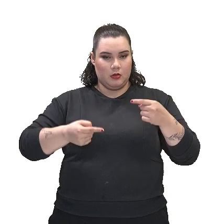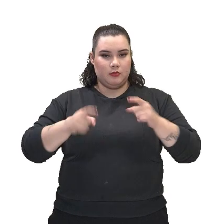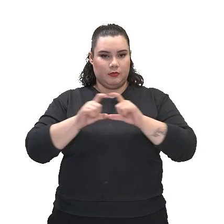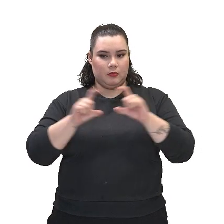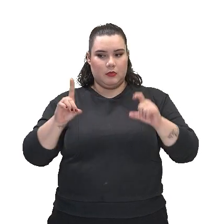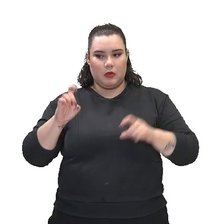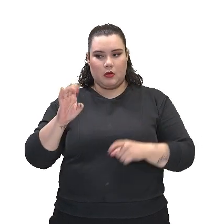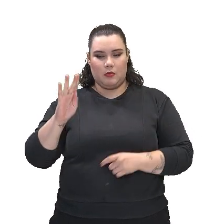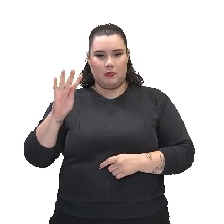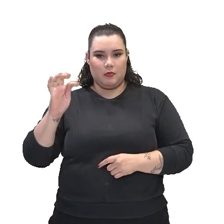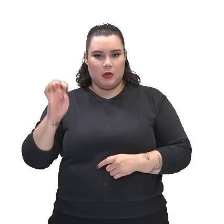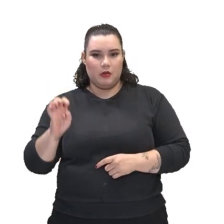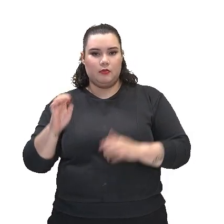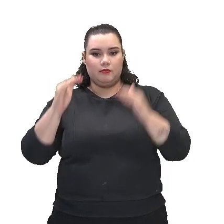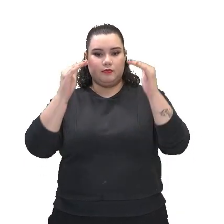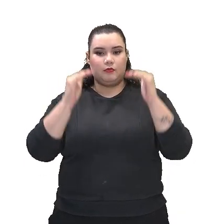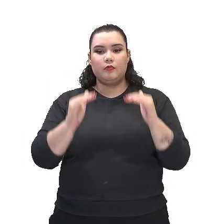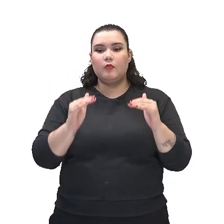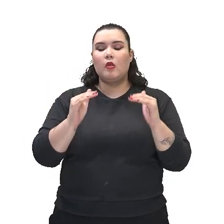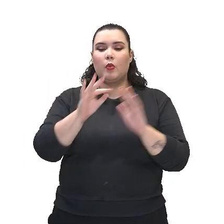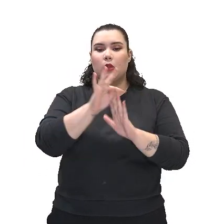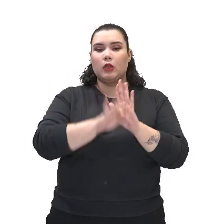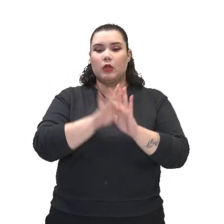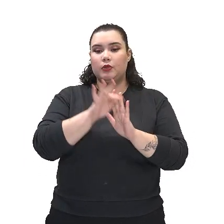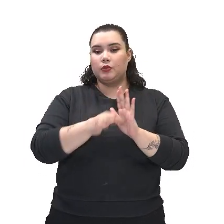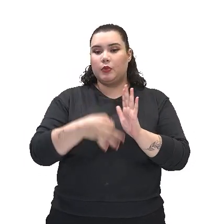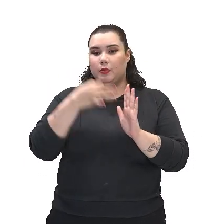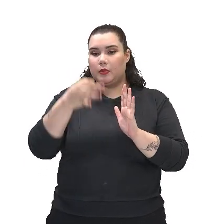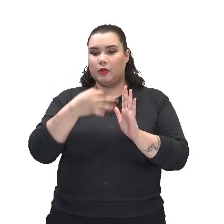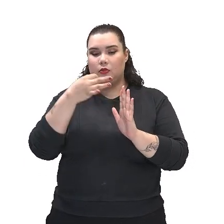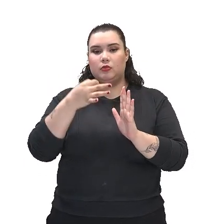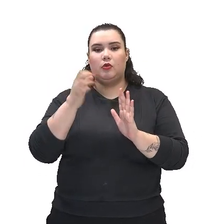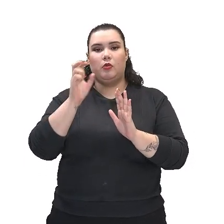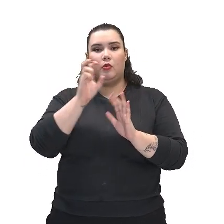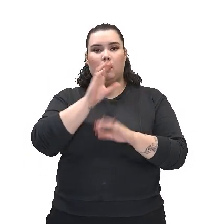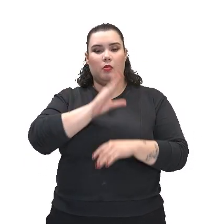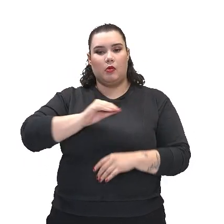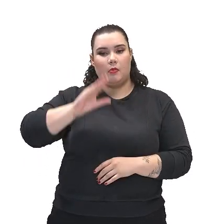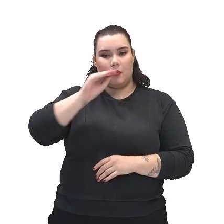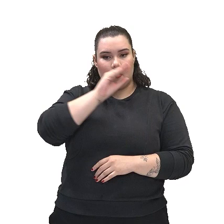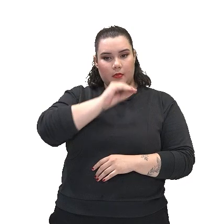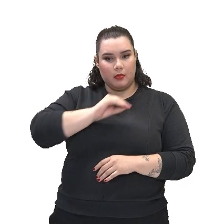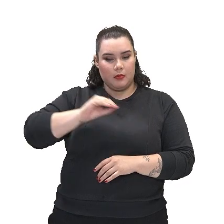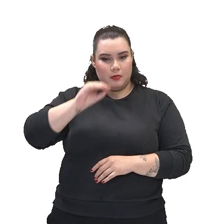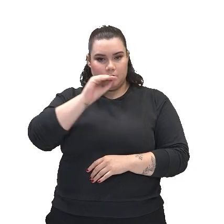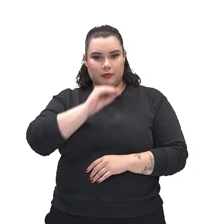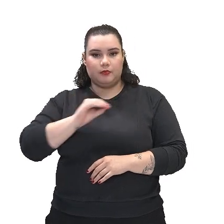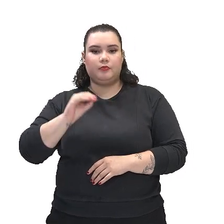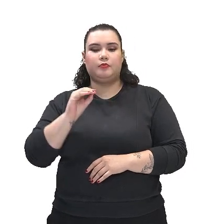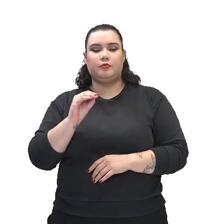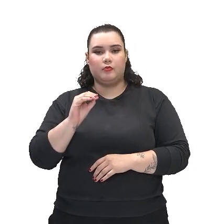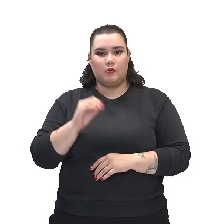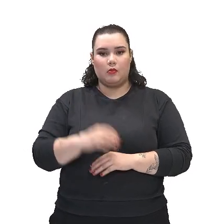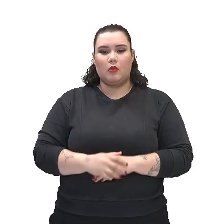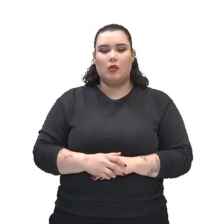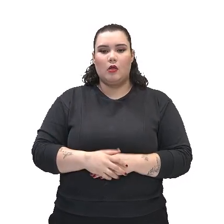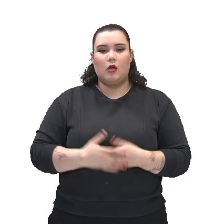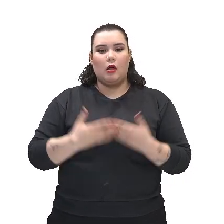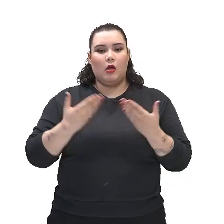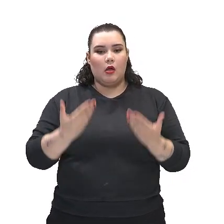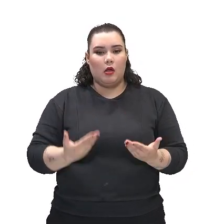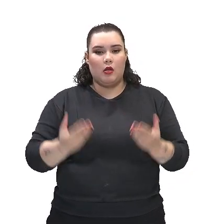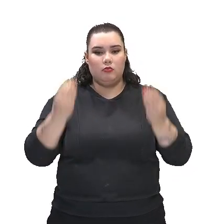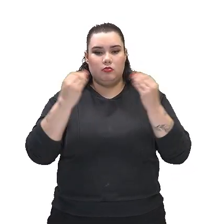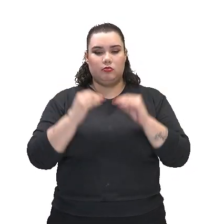Texto argumentativo oral, você pode visualizar aí no centro do nosso esquema. O argumentativo entre chaves,